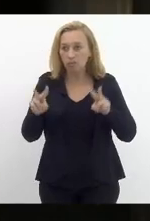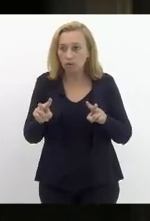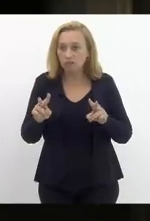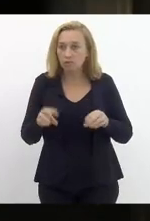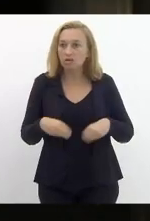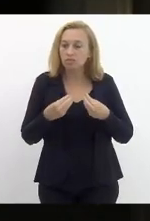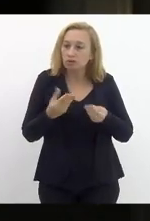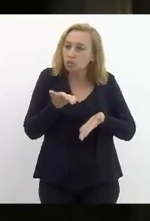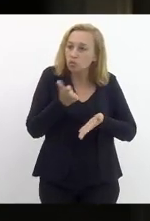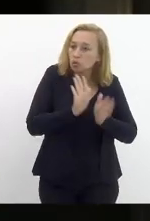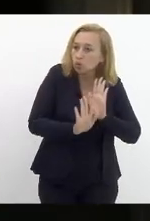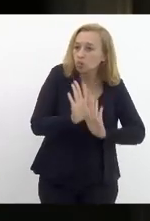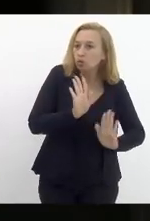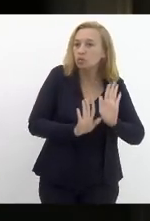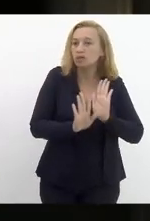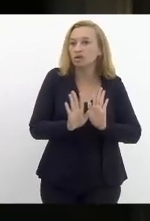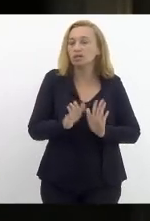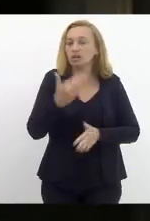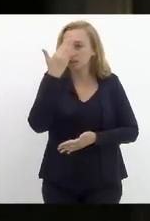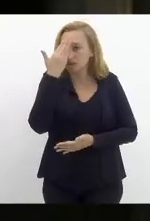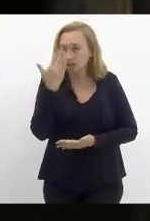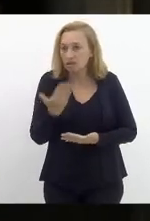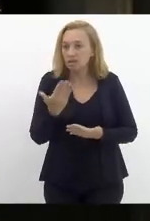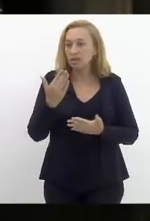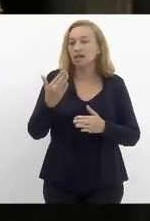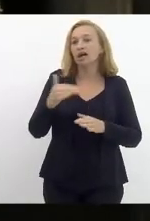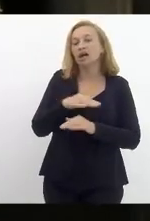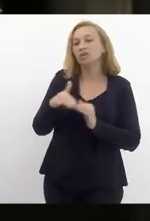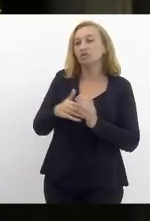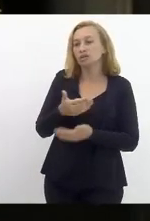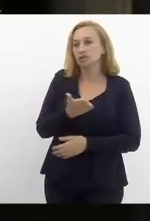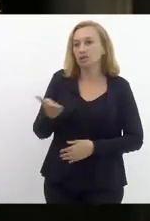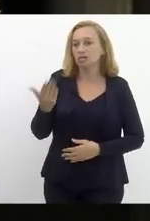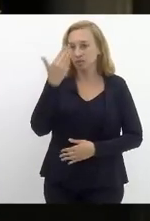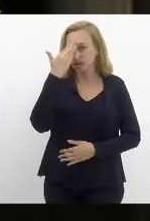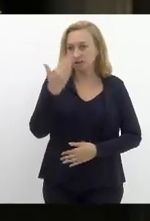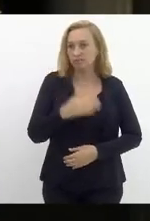dado com mais cuidado e, mais uma vez, agradecer a todos aqui. Obrigado.